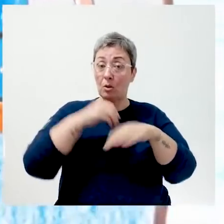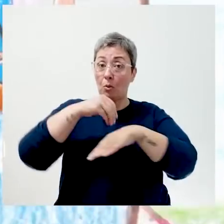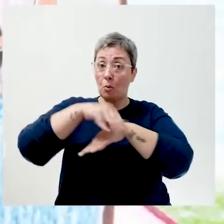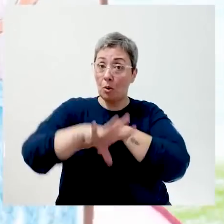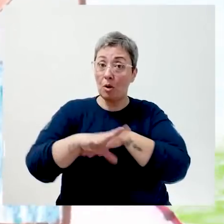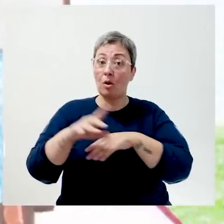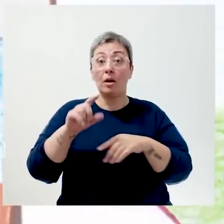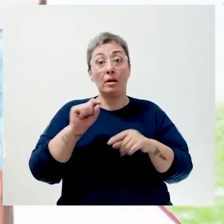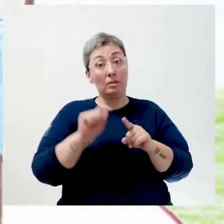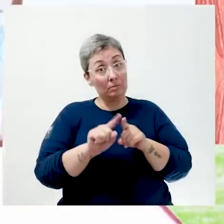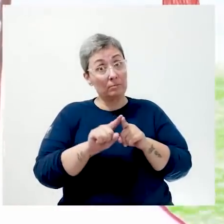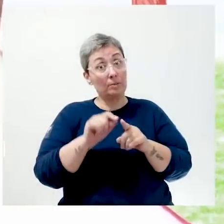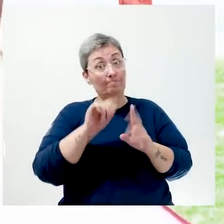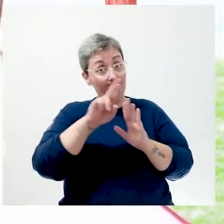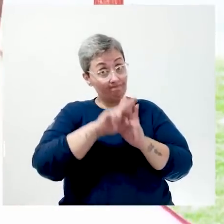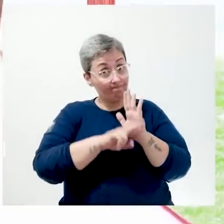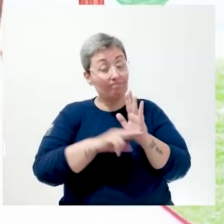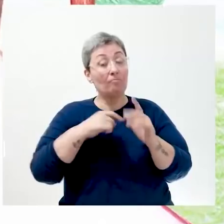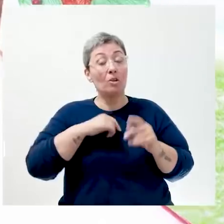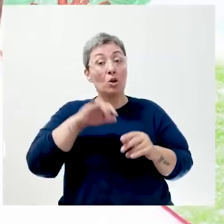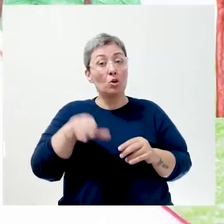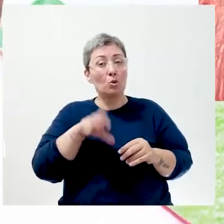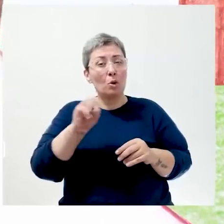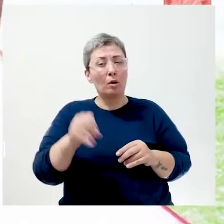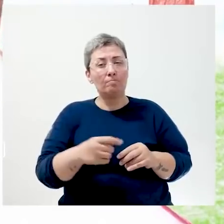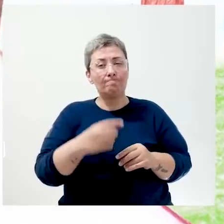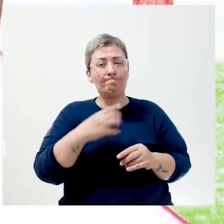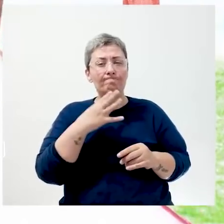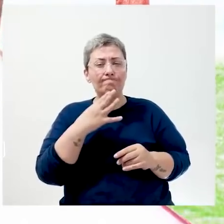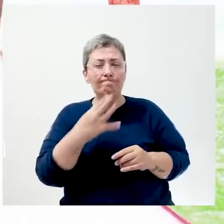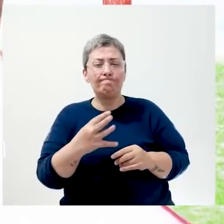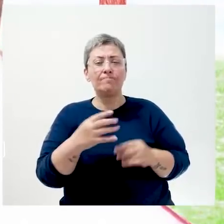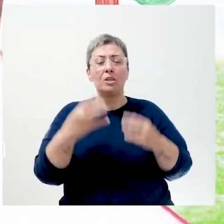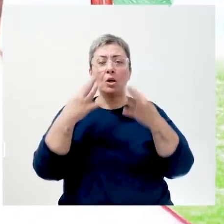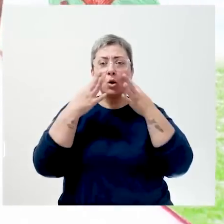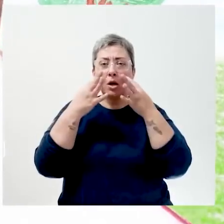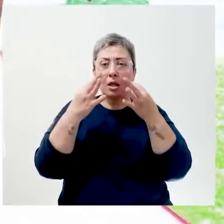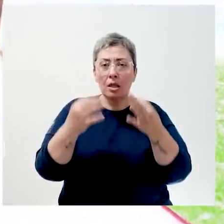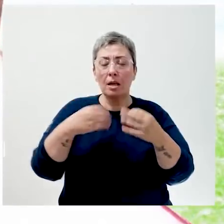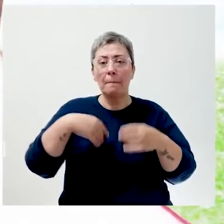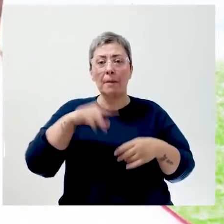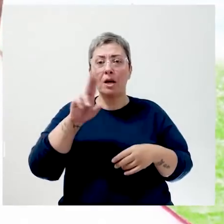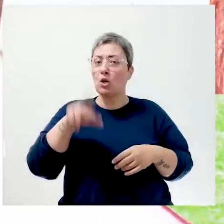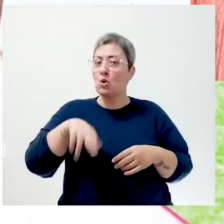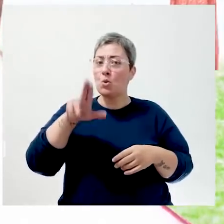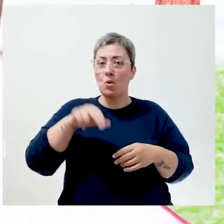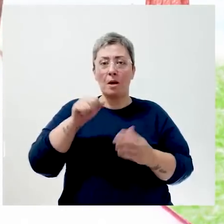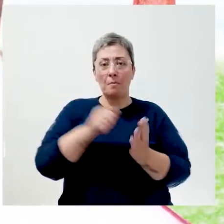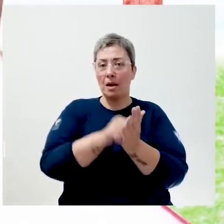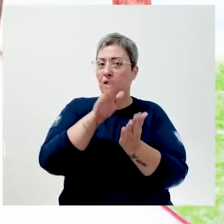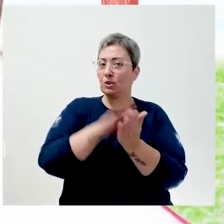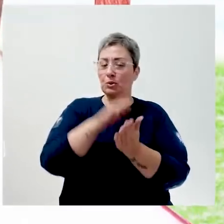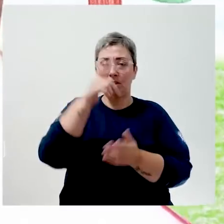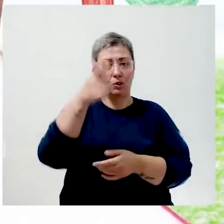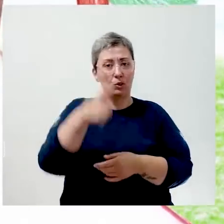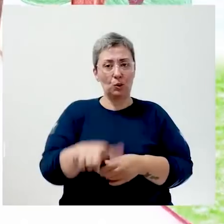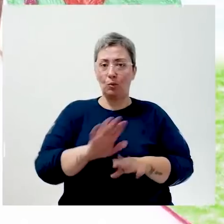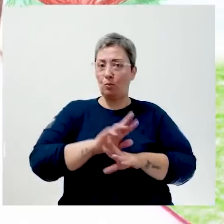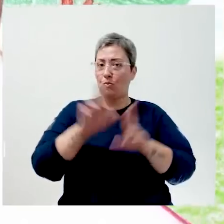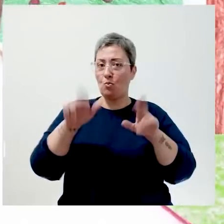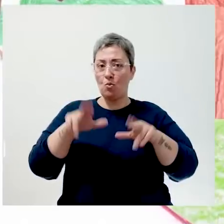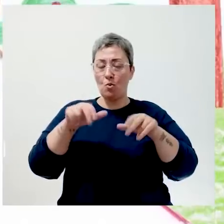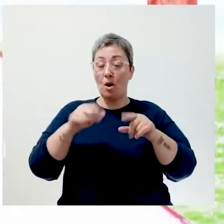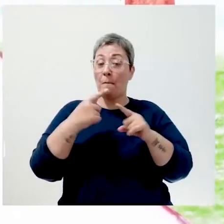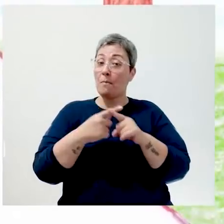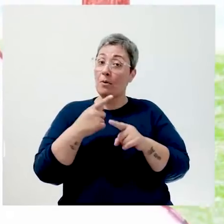ou melhor, regras, João ficou mais atento e nunca mais levou uma multa no trânsito.